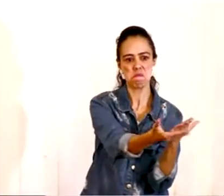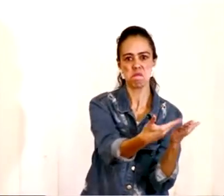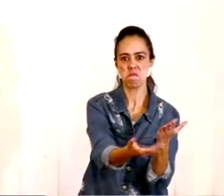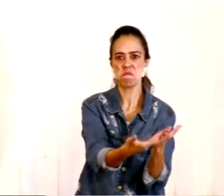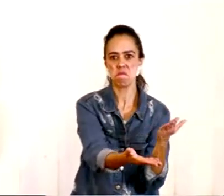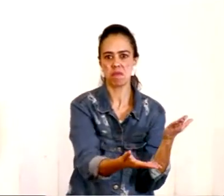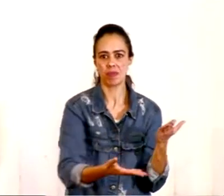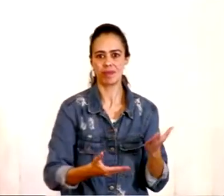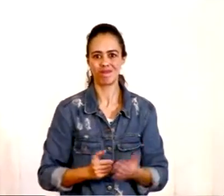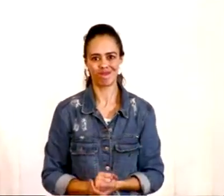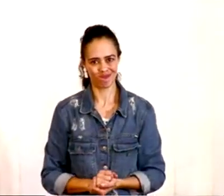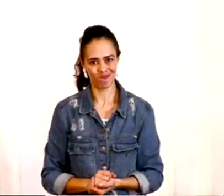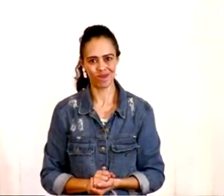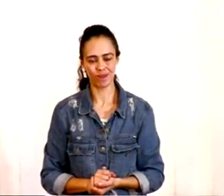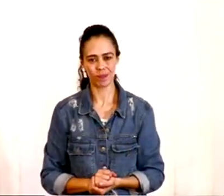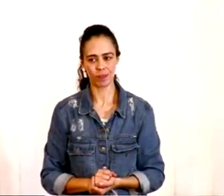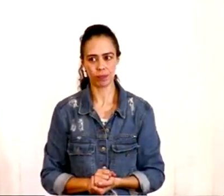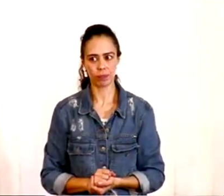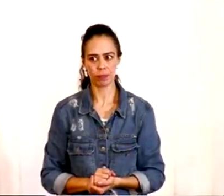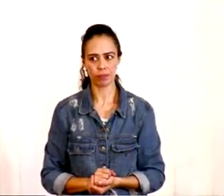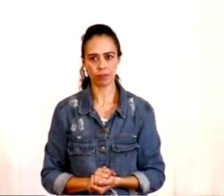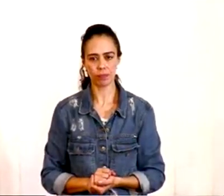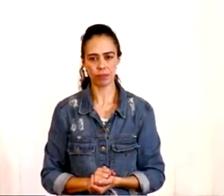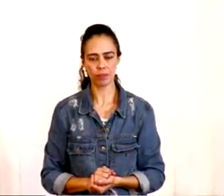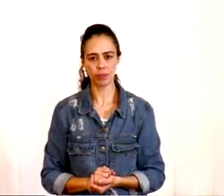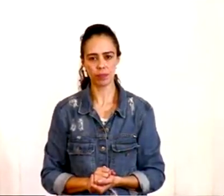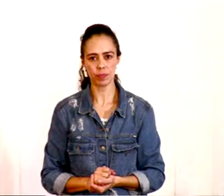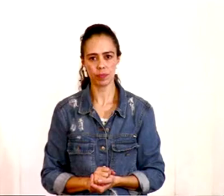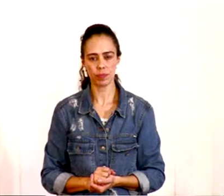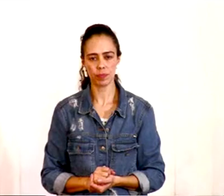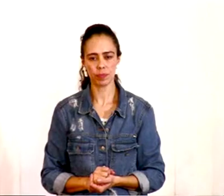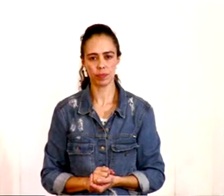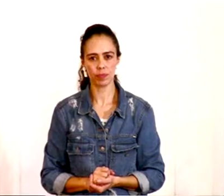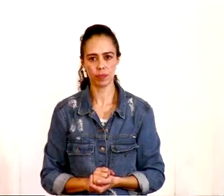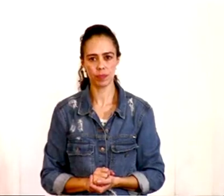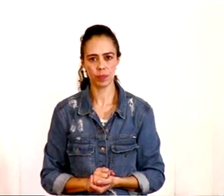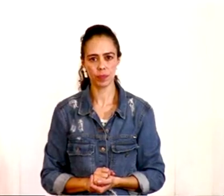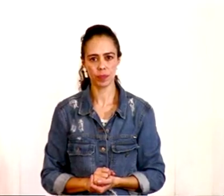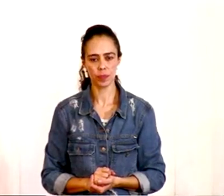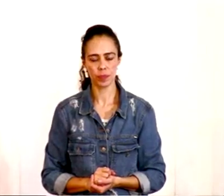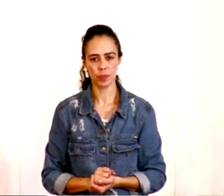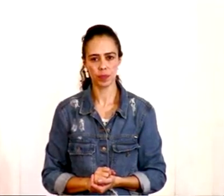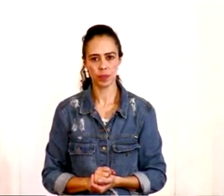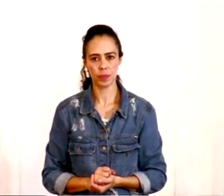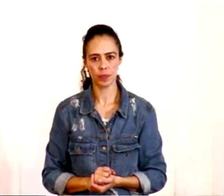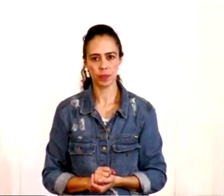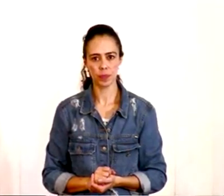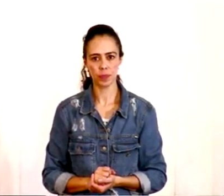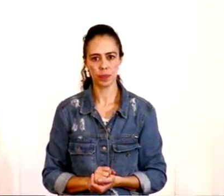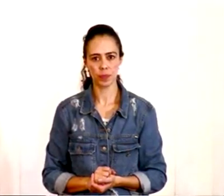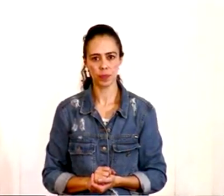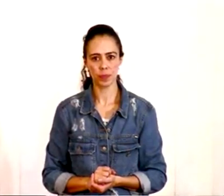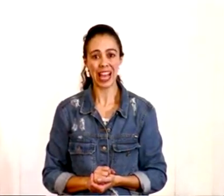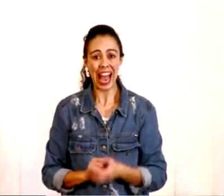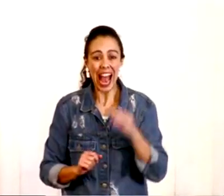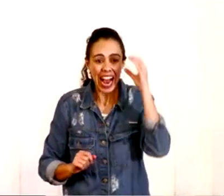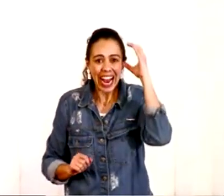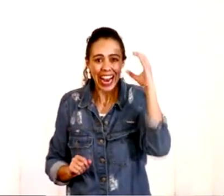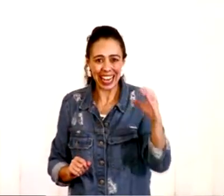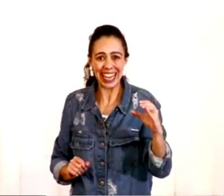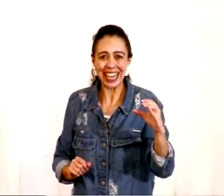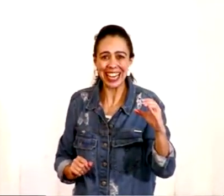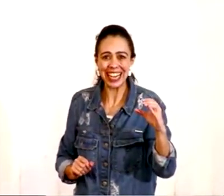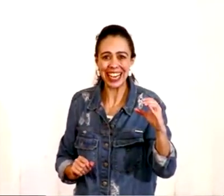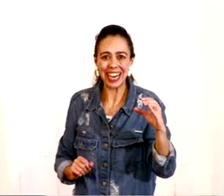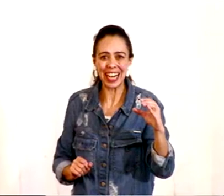é Deus que retira eles do jardim, não retira a Caim da sua presença. É o próprio Caim que não consegue